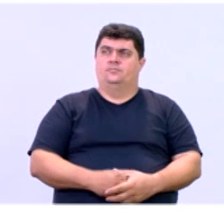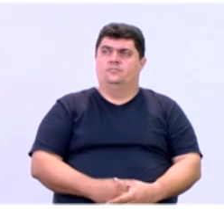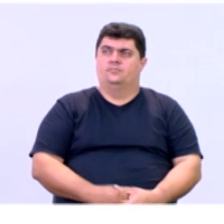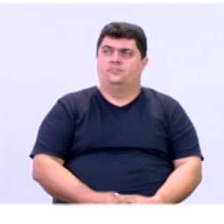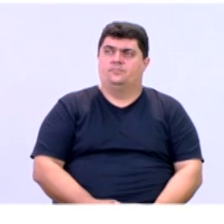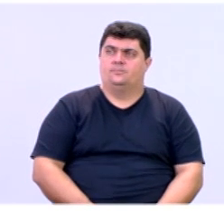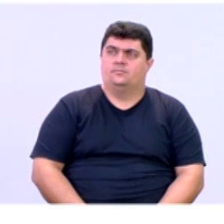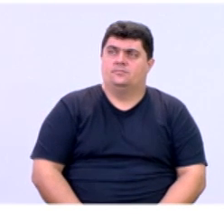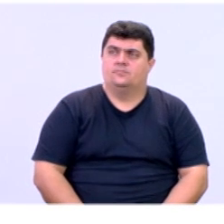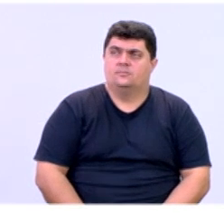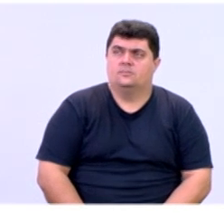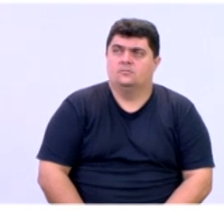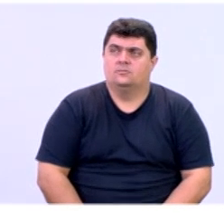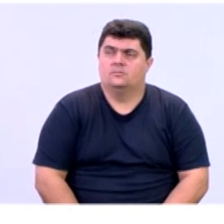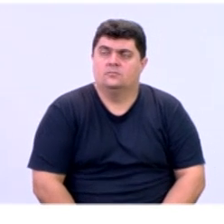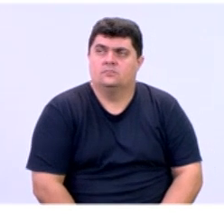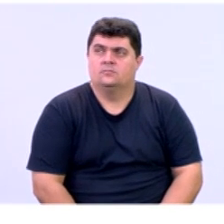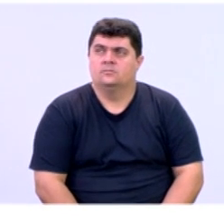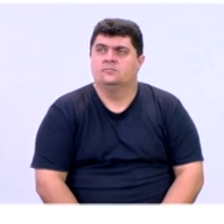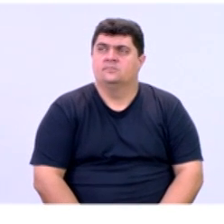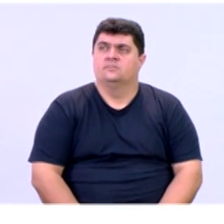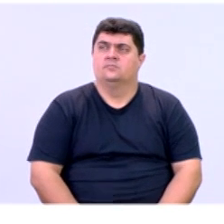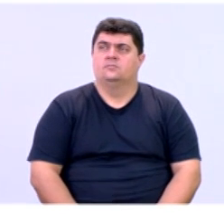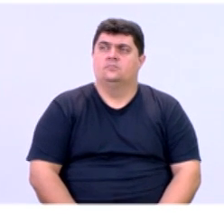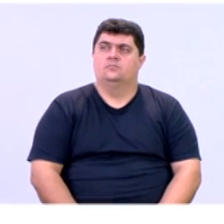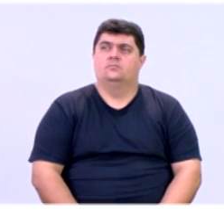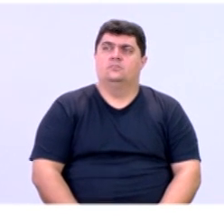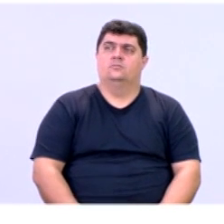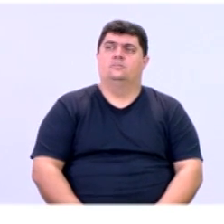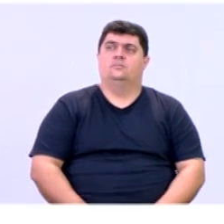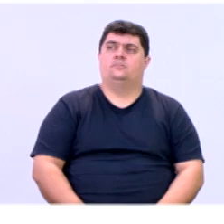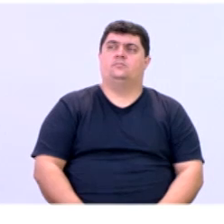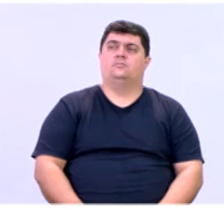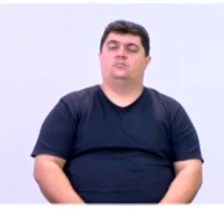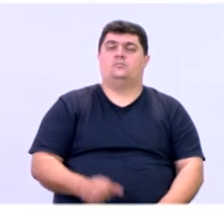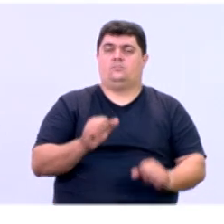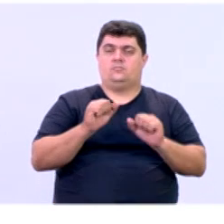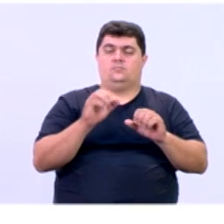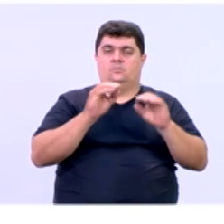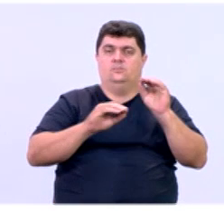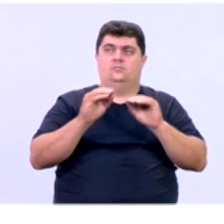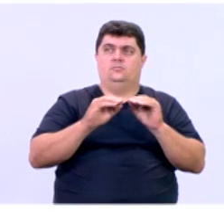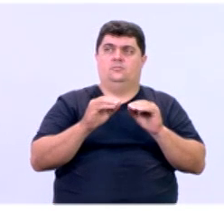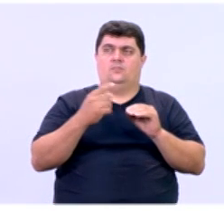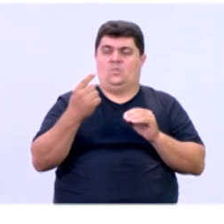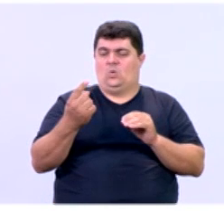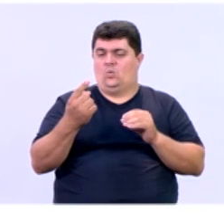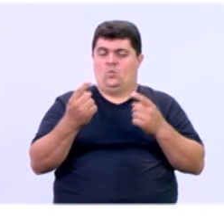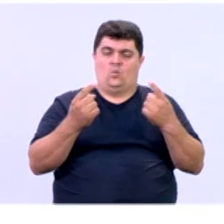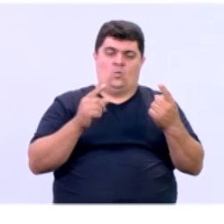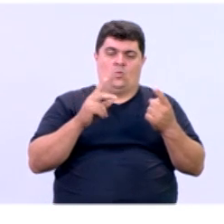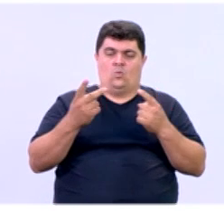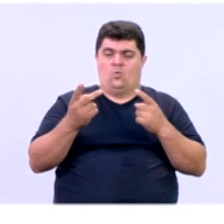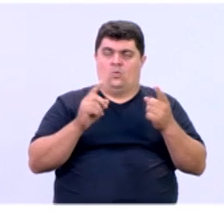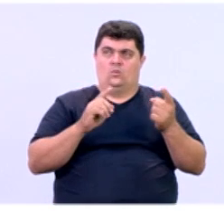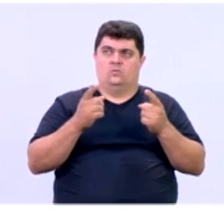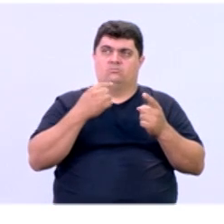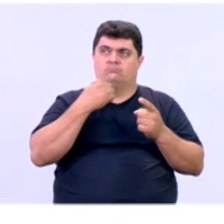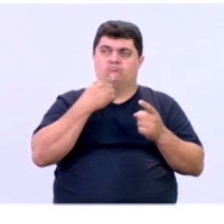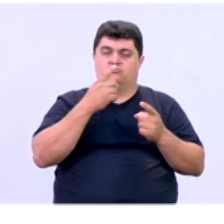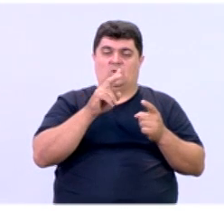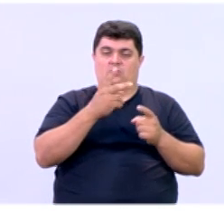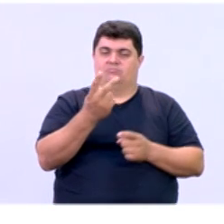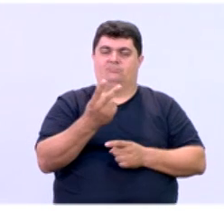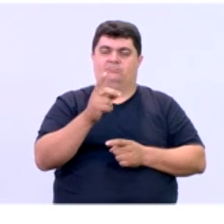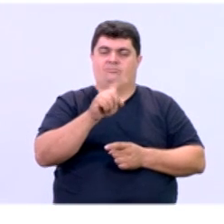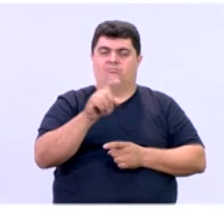Tá aqui. O nosso formulário. Então, eu posso escolher um ou outro. Eu não consigo escolher